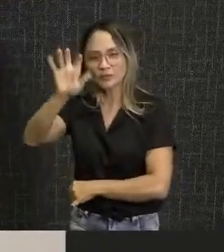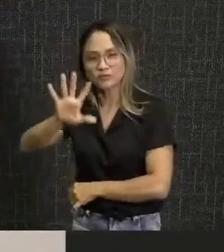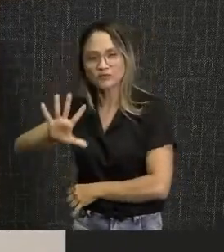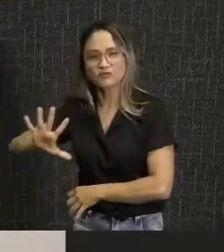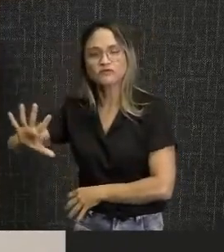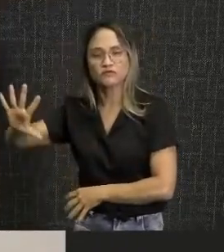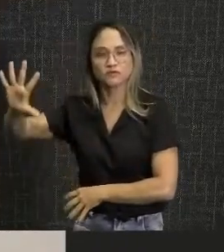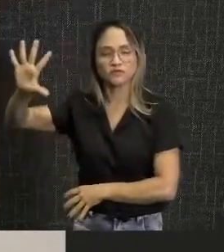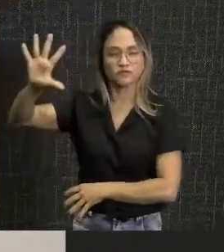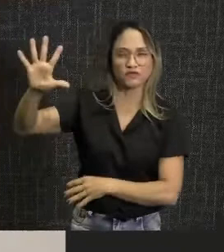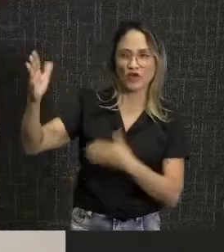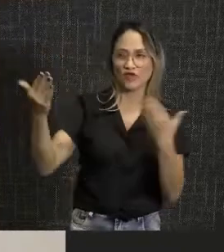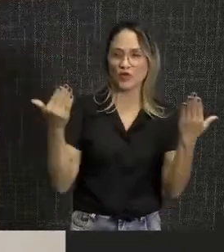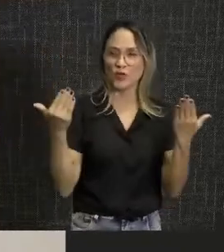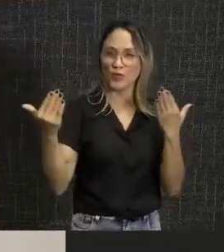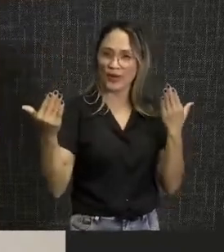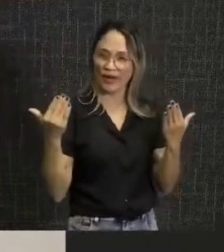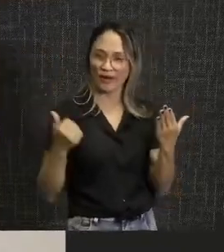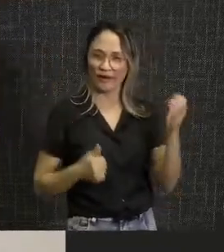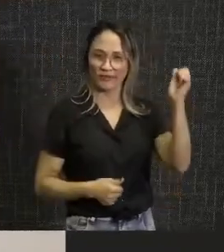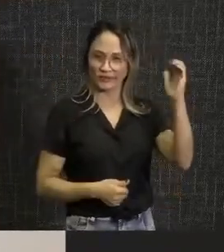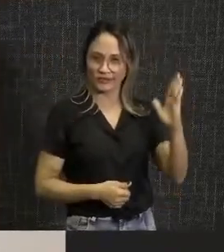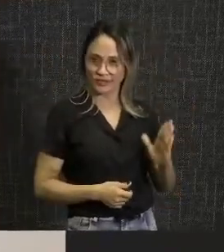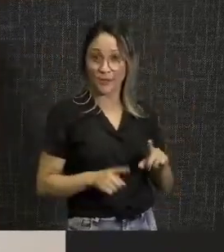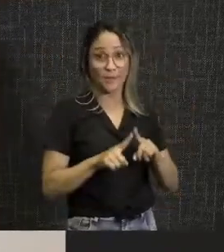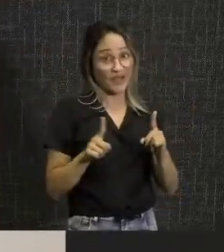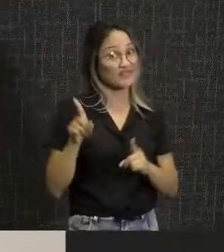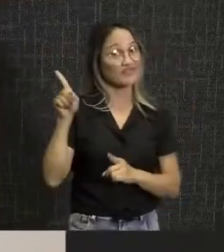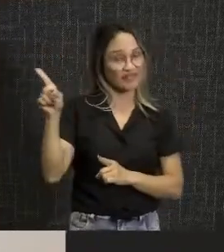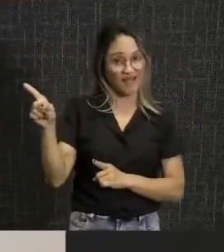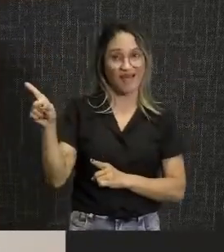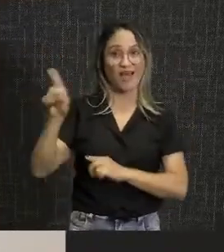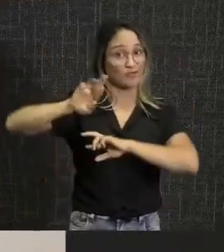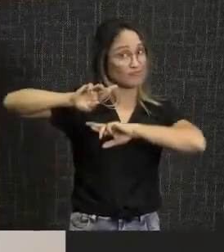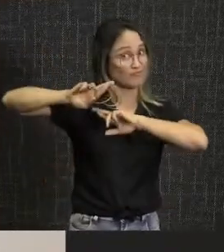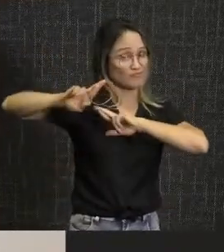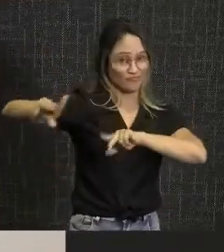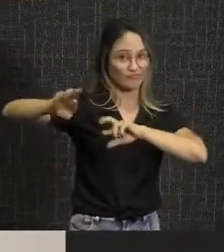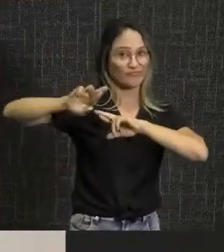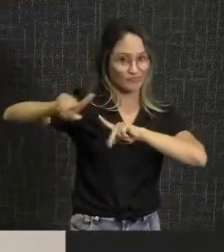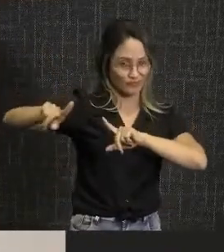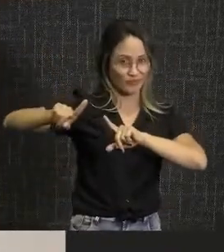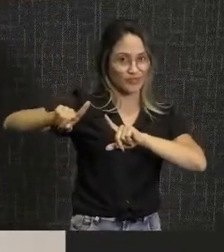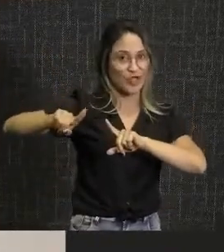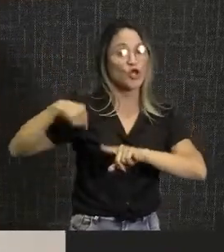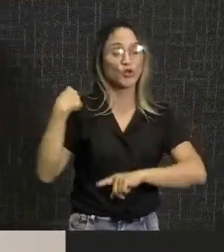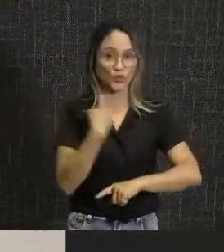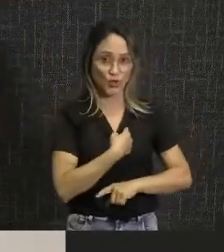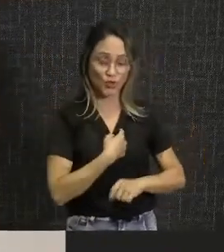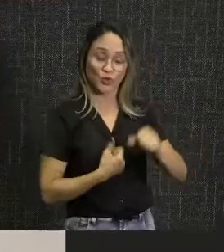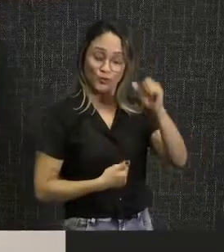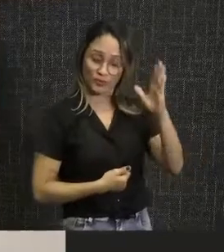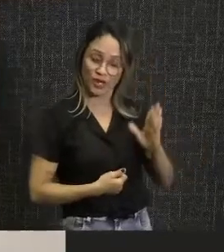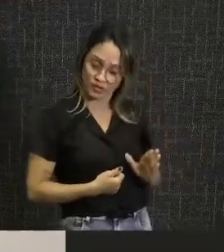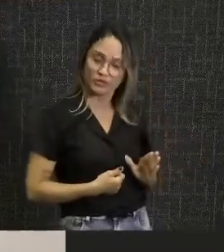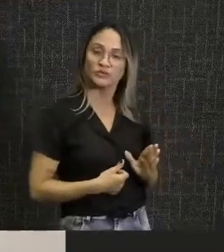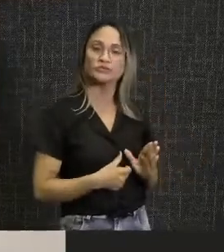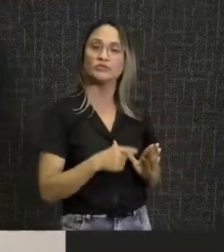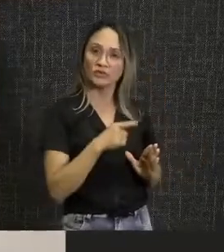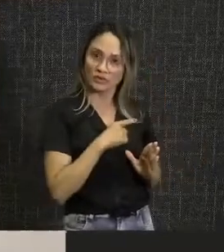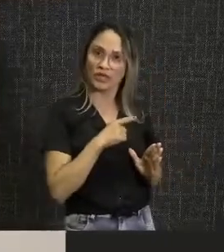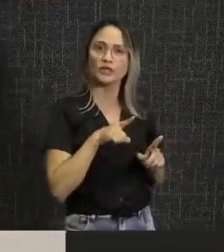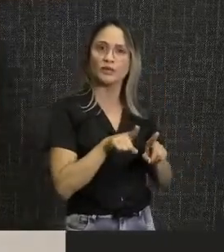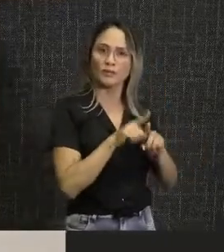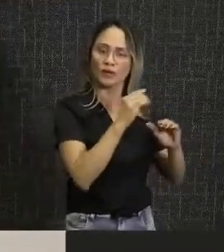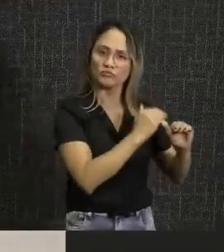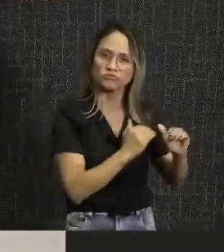Japão, mas ali é outra história. Mas a gente é um país de renda média alta e nessas questões a